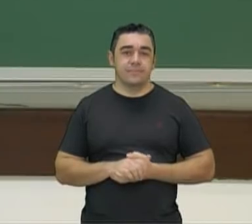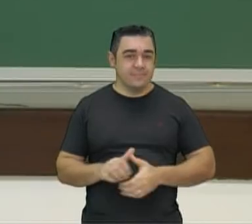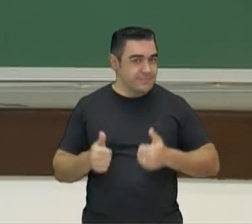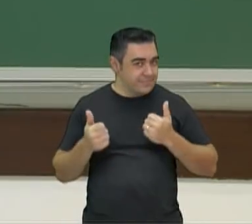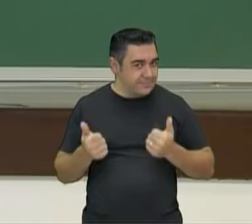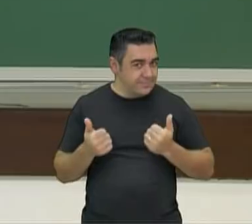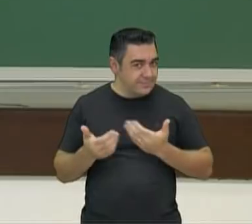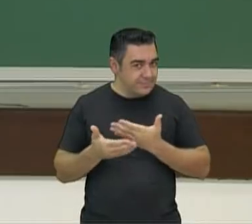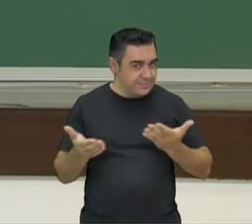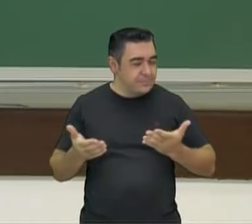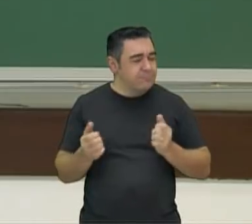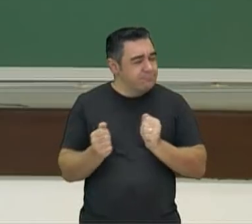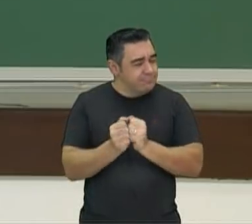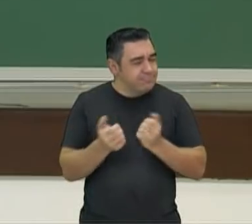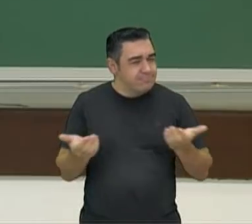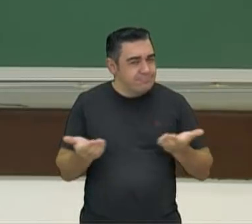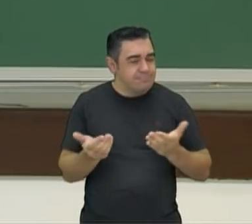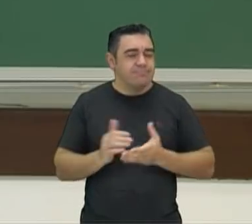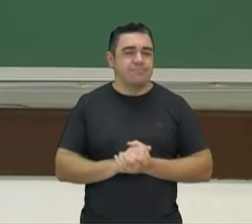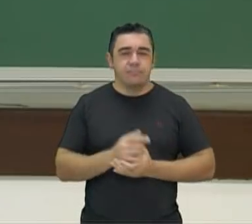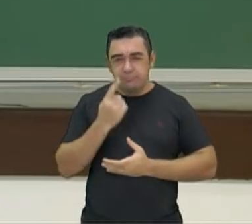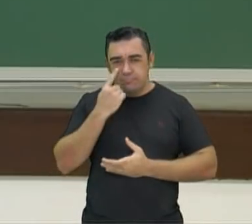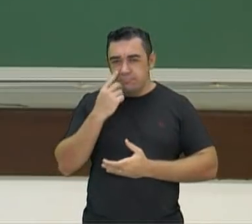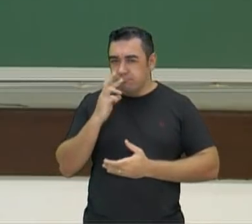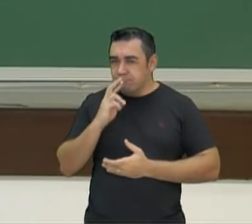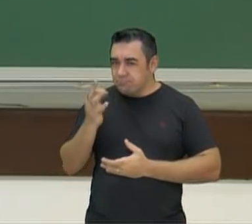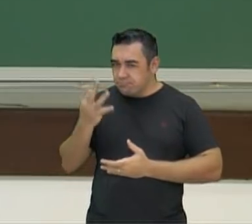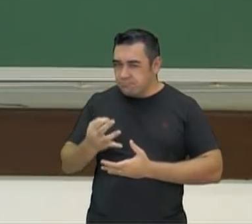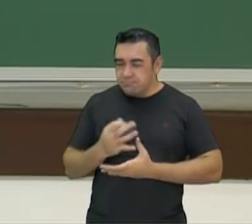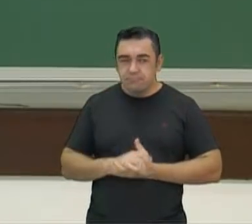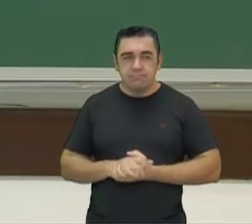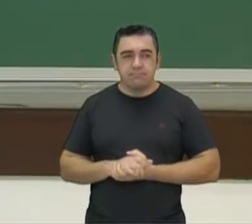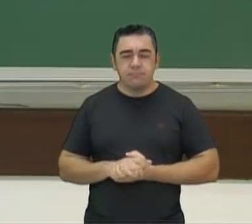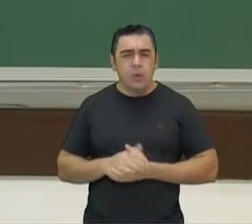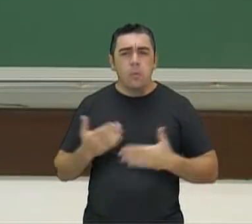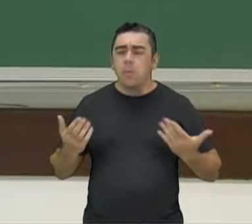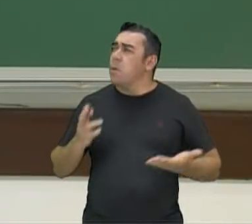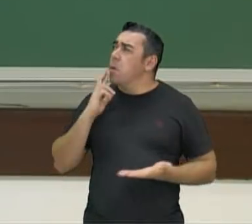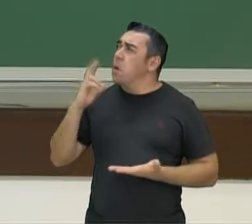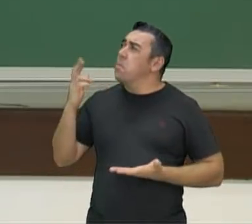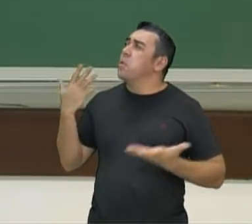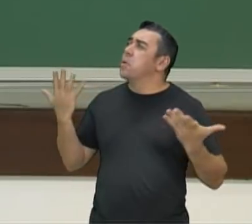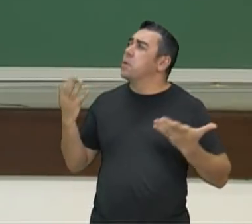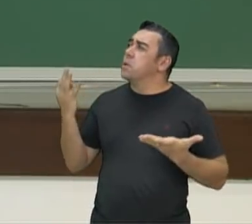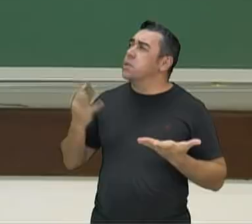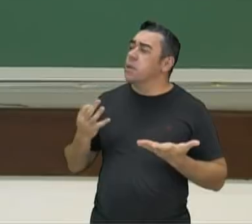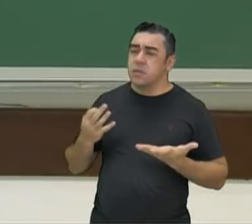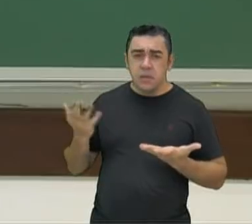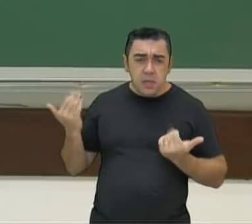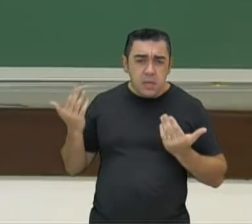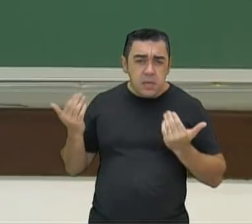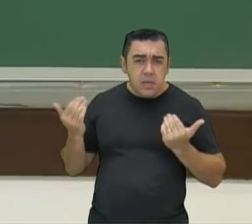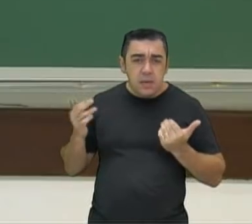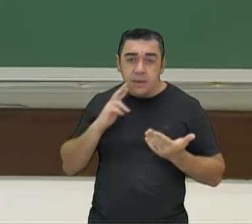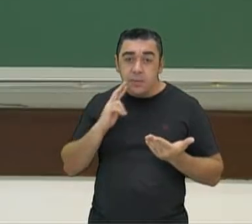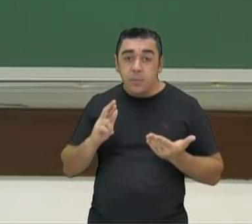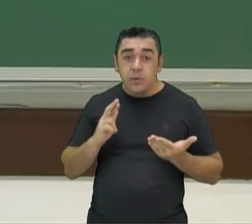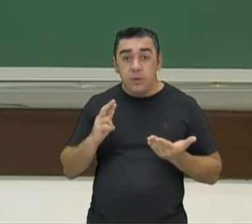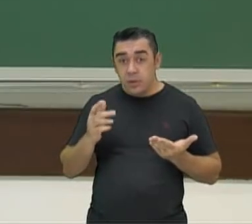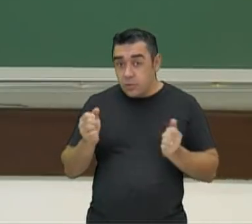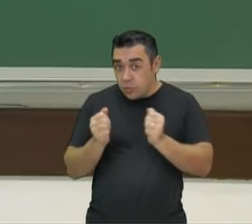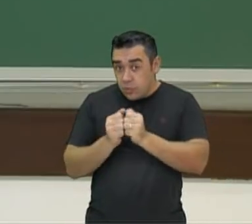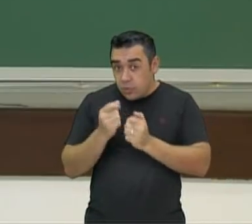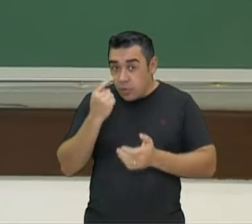Muito bem, gente, tamo junto de novo. Vamos lá? Professor, qual é a resposta correta? Diga logo, professor, diga logo. Vamos lá,